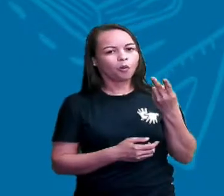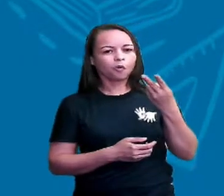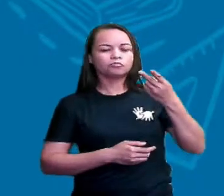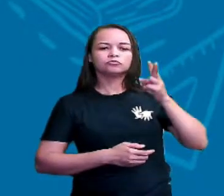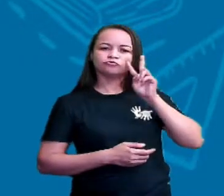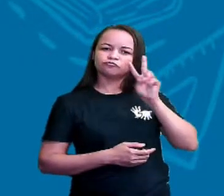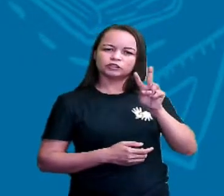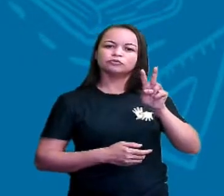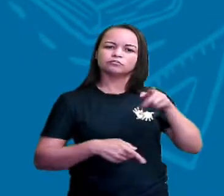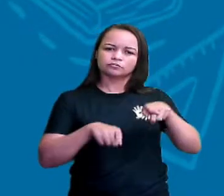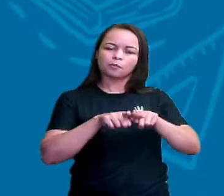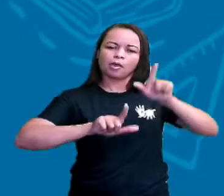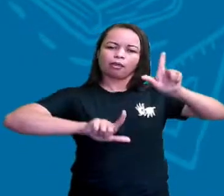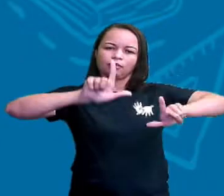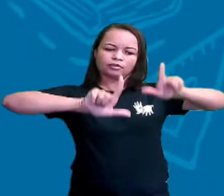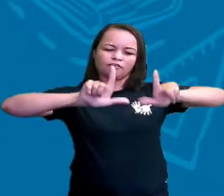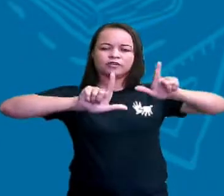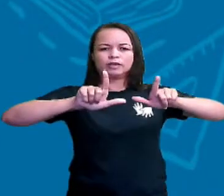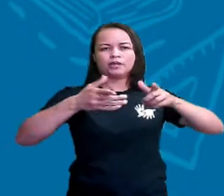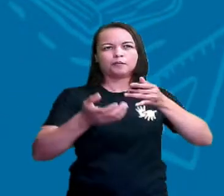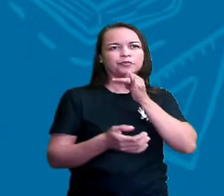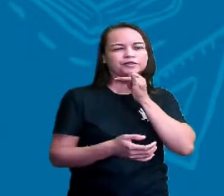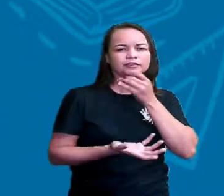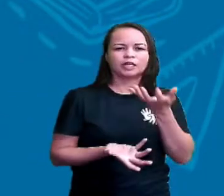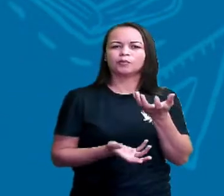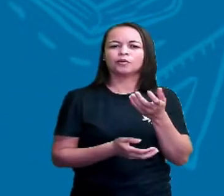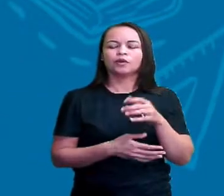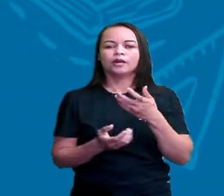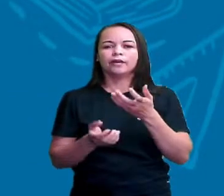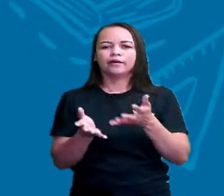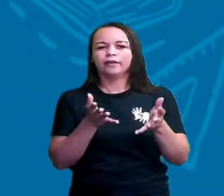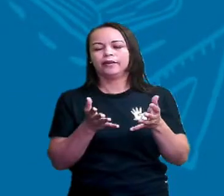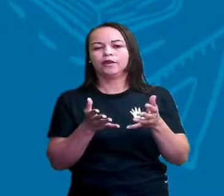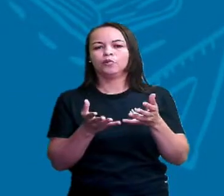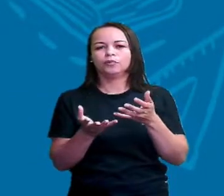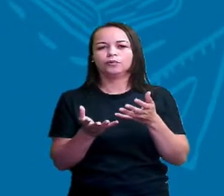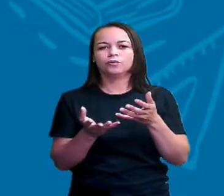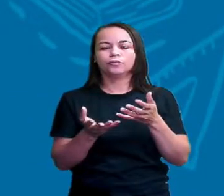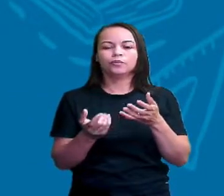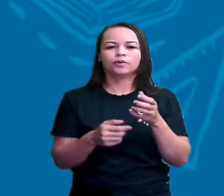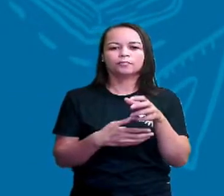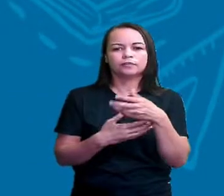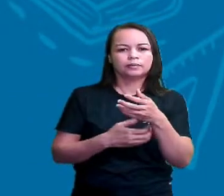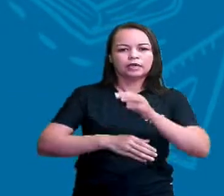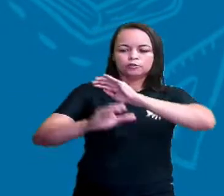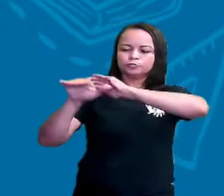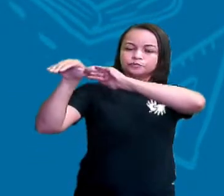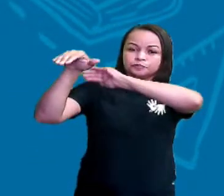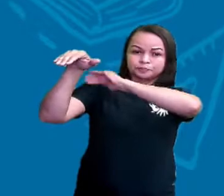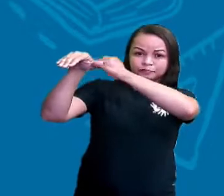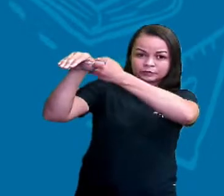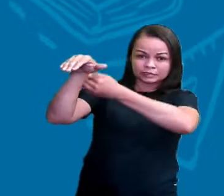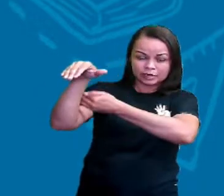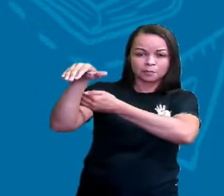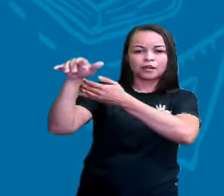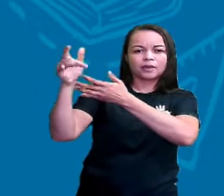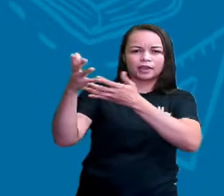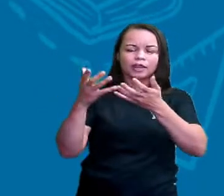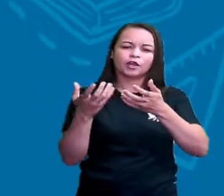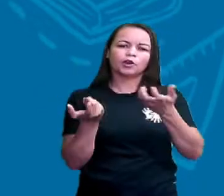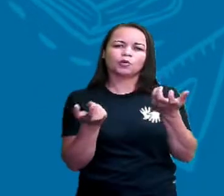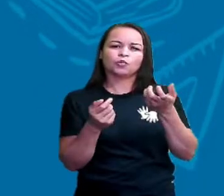pela televisão, né, como o camelo, o hipopótamo, algumas espécies de aves, né, a